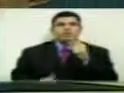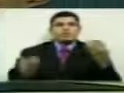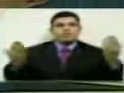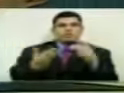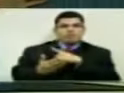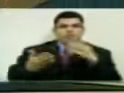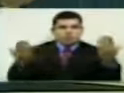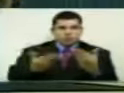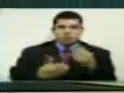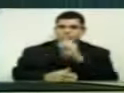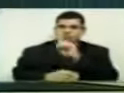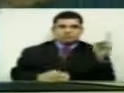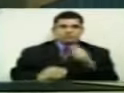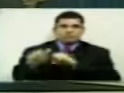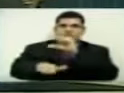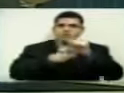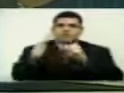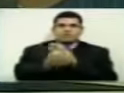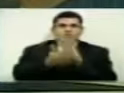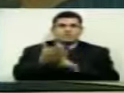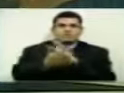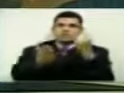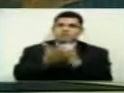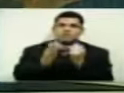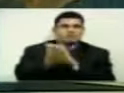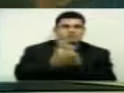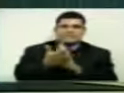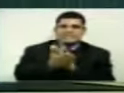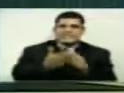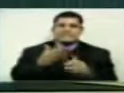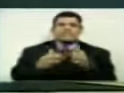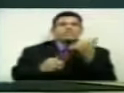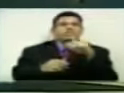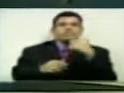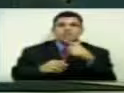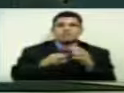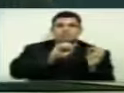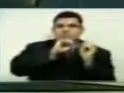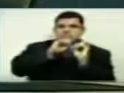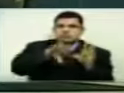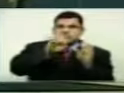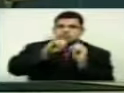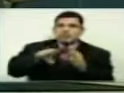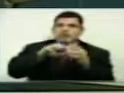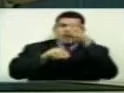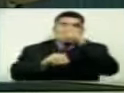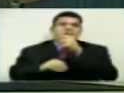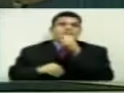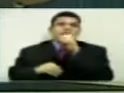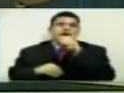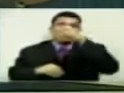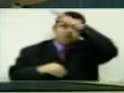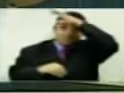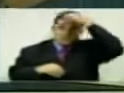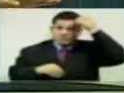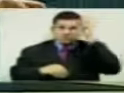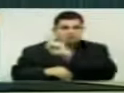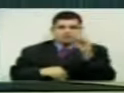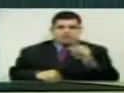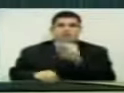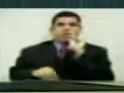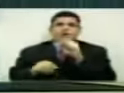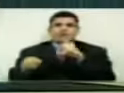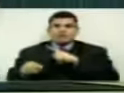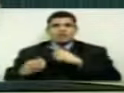que houve não foi mudança nenhuma no contrato, não foi a expulsão da empresa Águas do Amazonas.